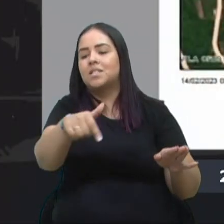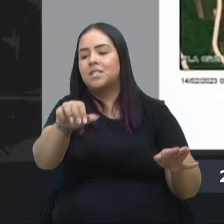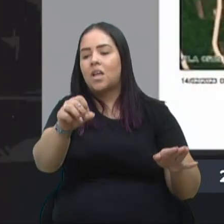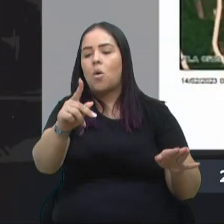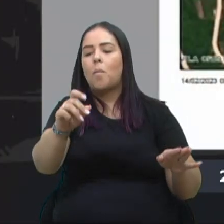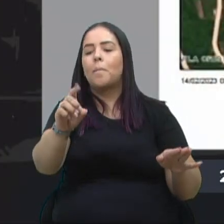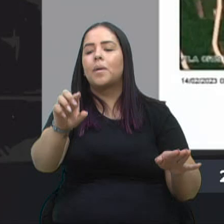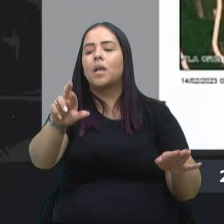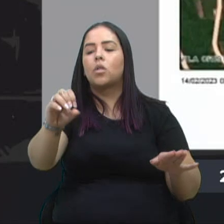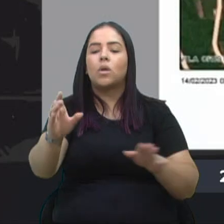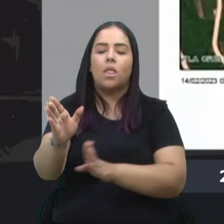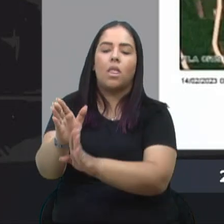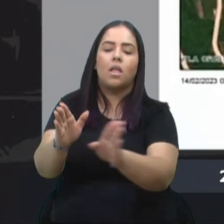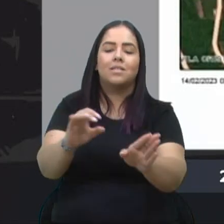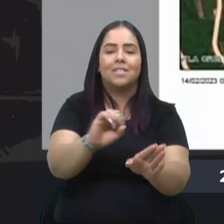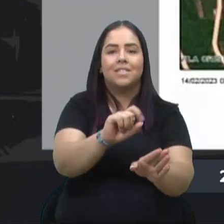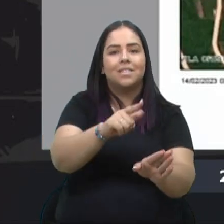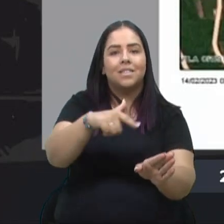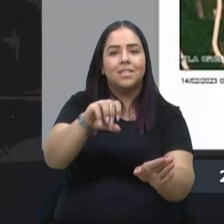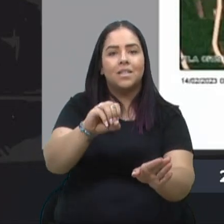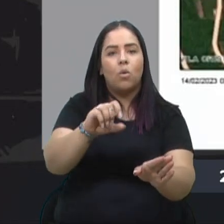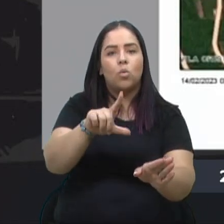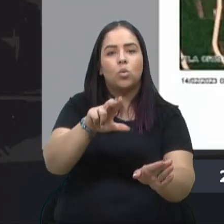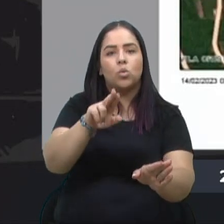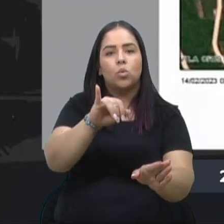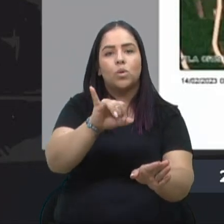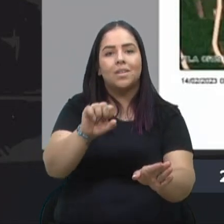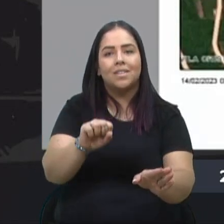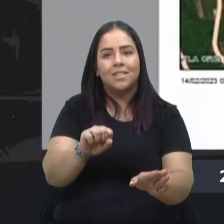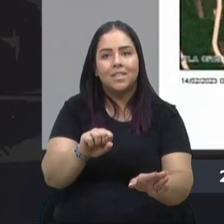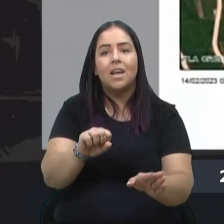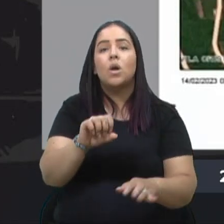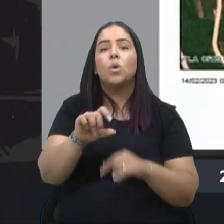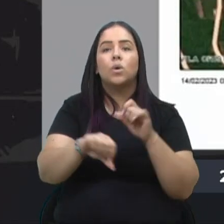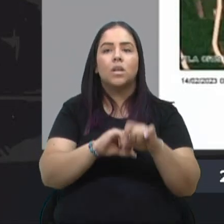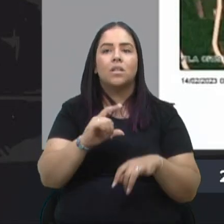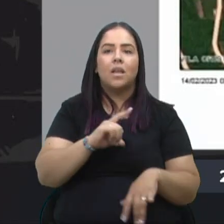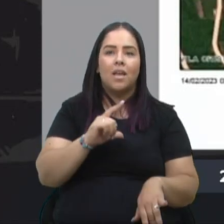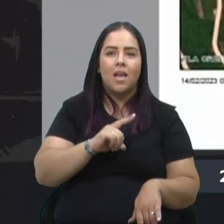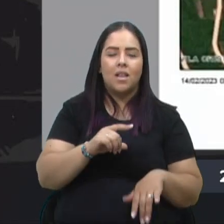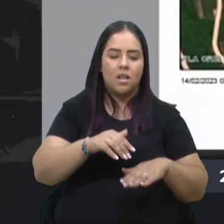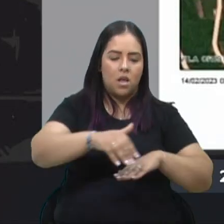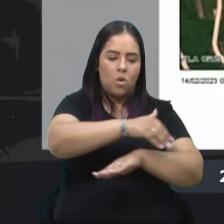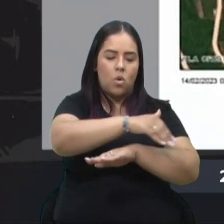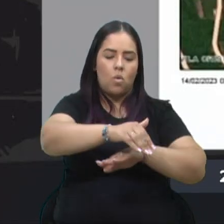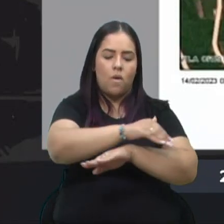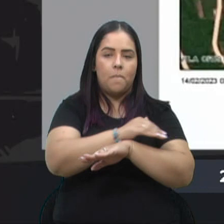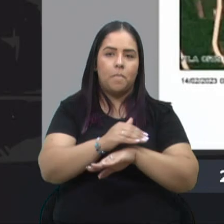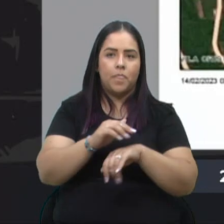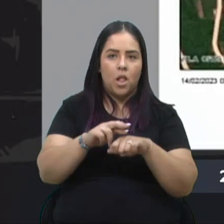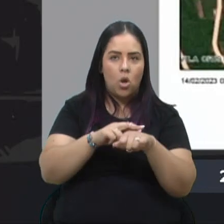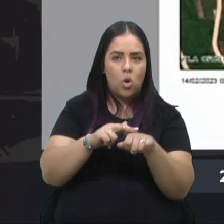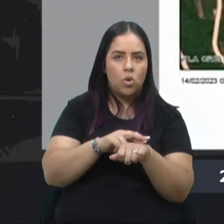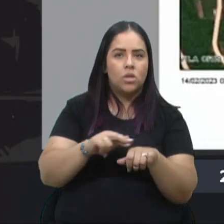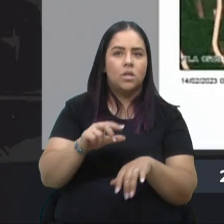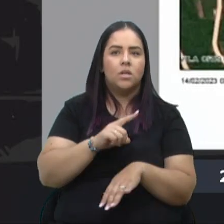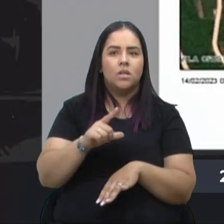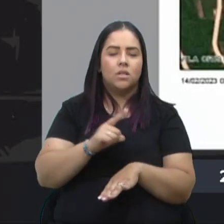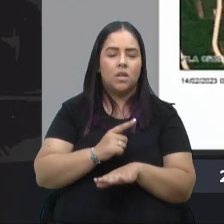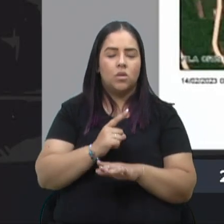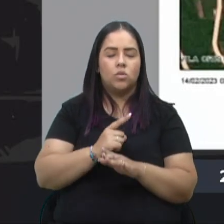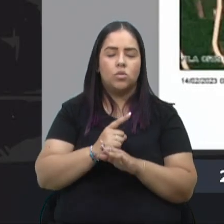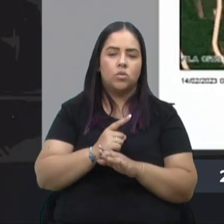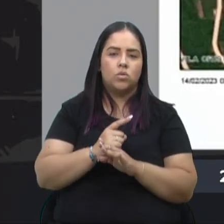chegou até em São Luís olha ali ó essa estrada em roxo ali gente dá acesso ao mito brustolin Lucas